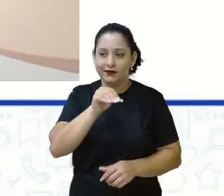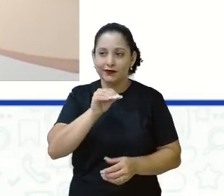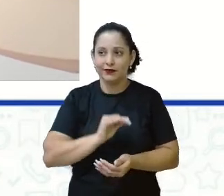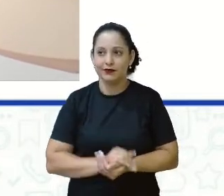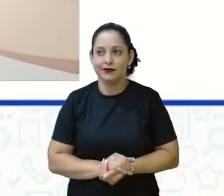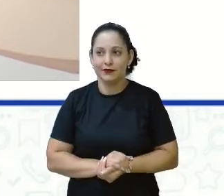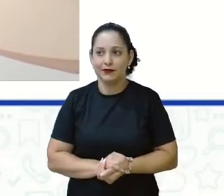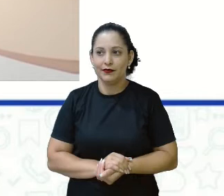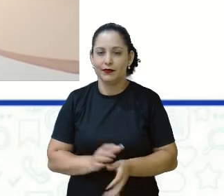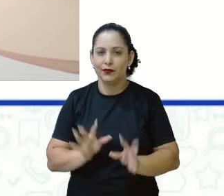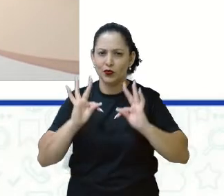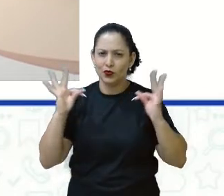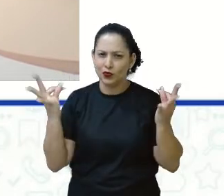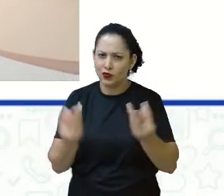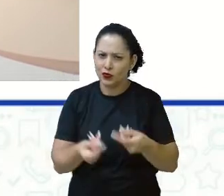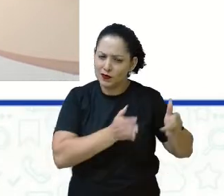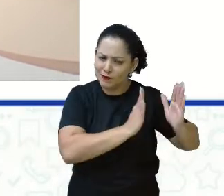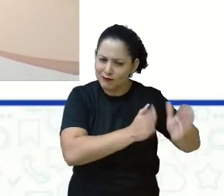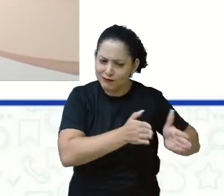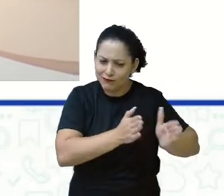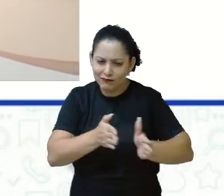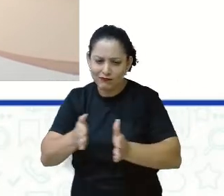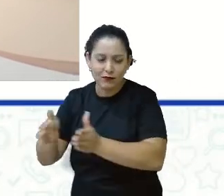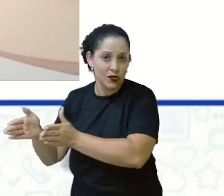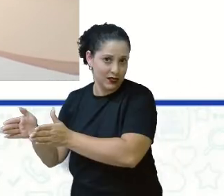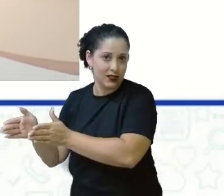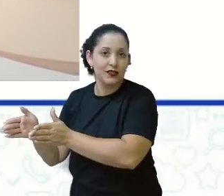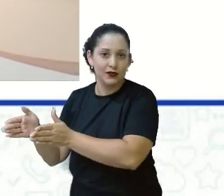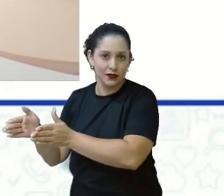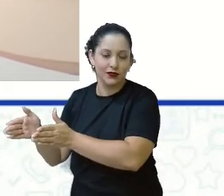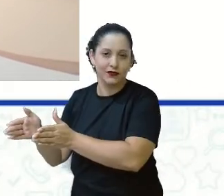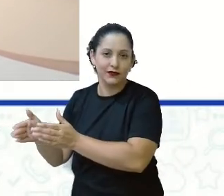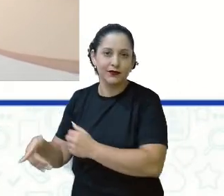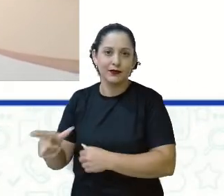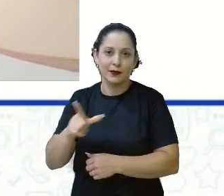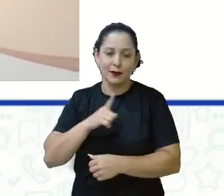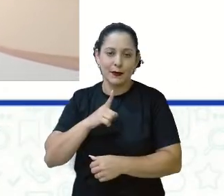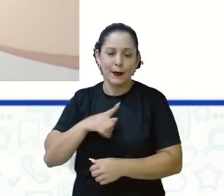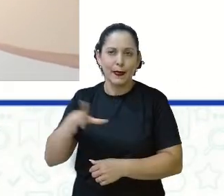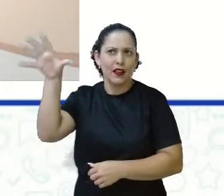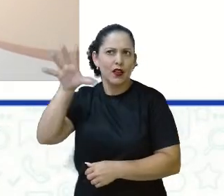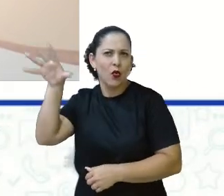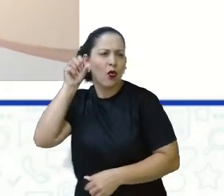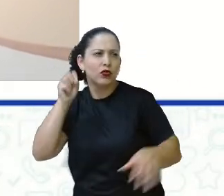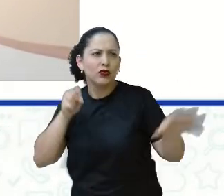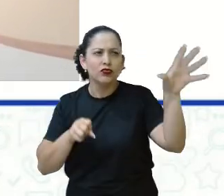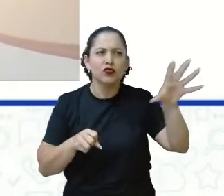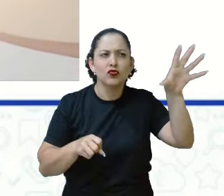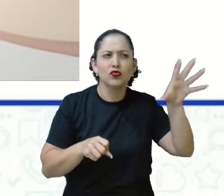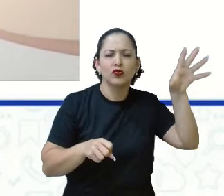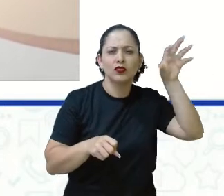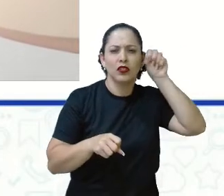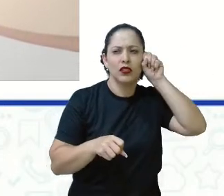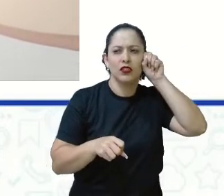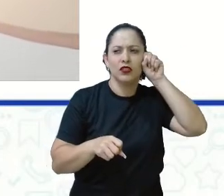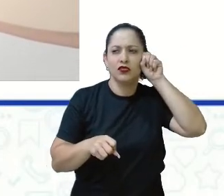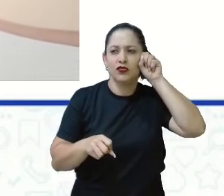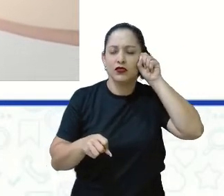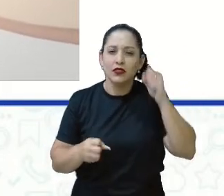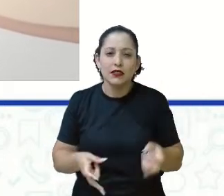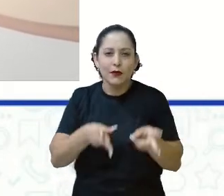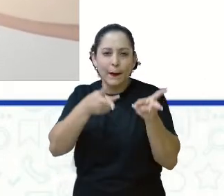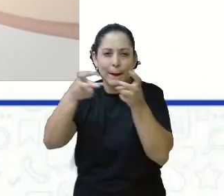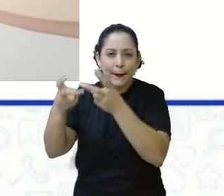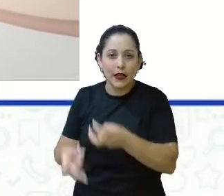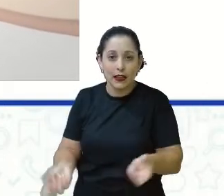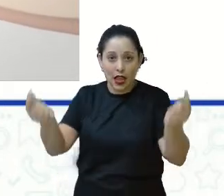Toda a cadeia de eventos, incluindo todos os passos que convertem as ondas sonoras do ambiente em informações que são interpretadas pelo